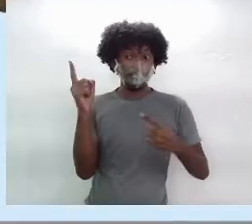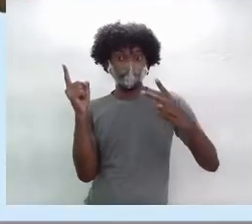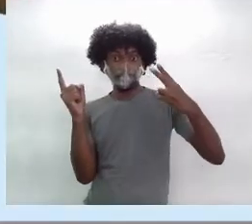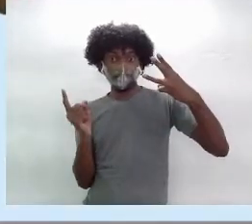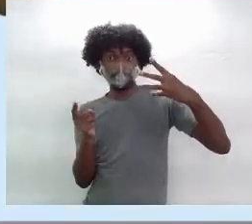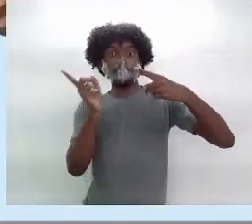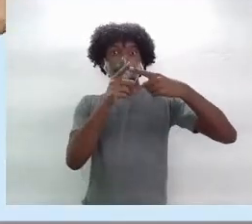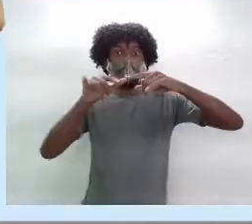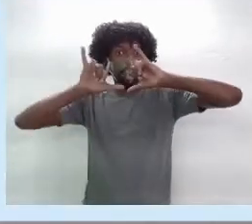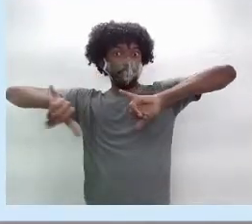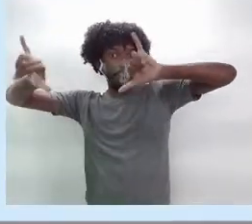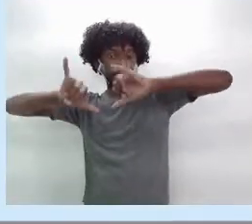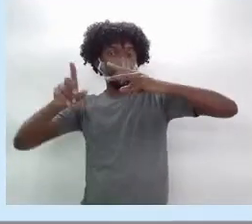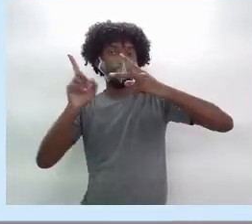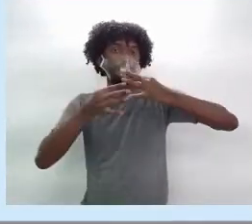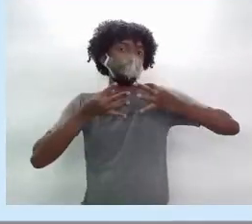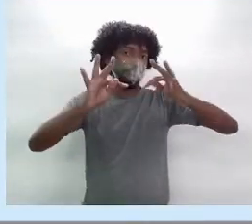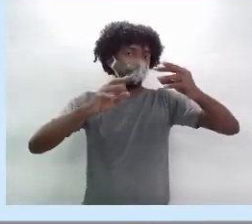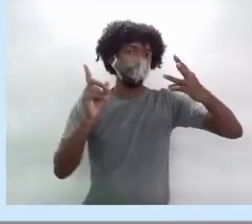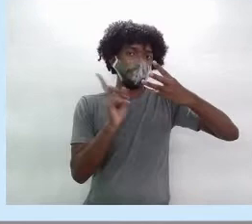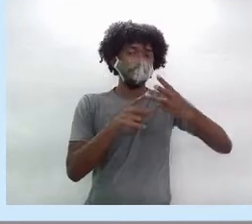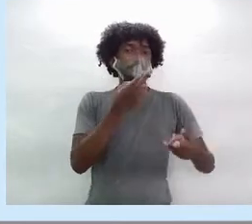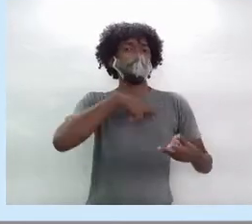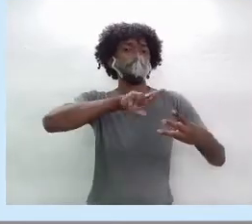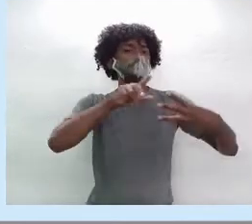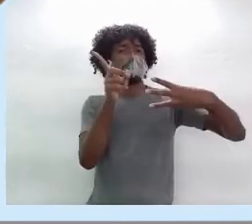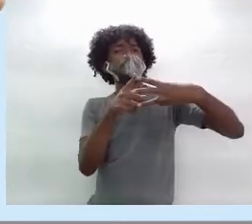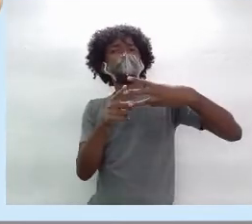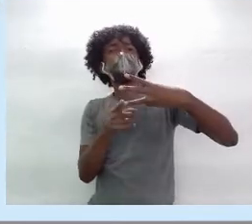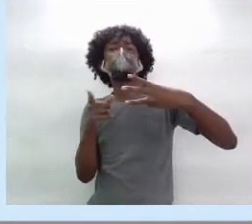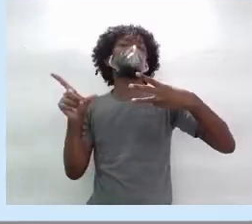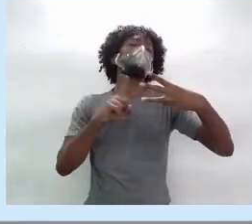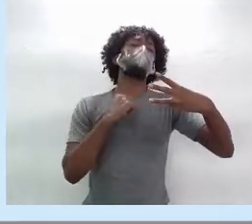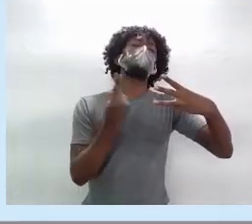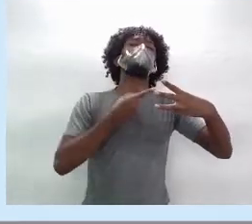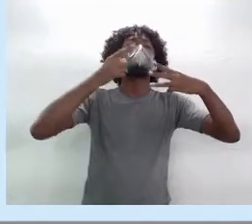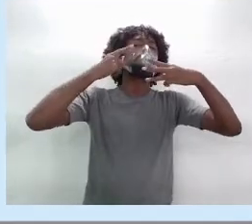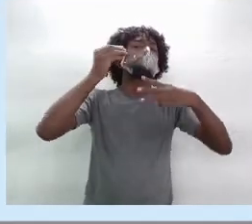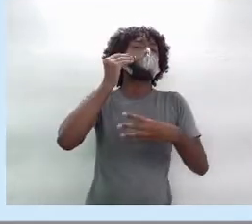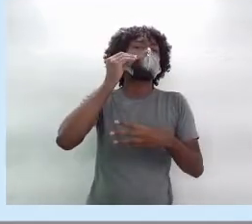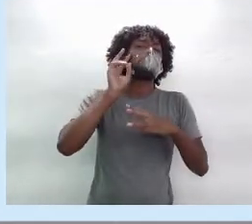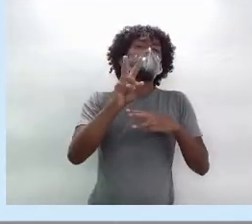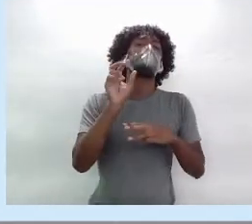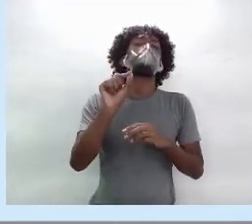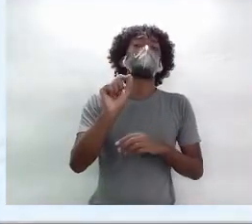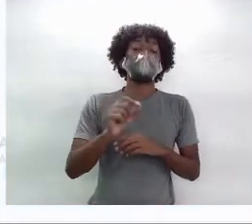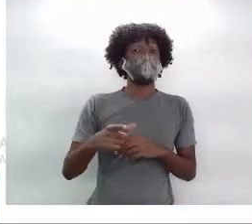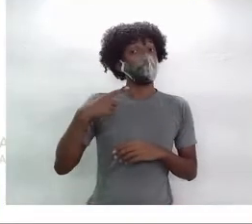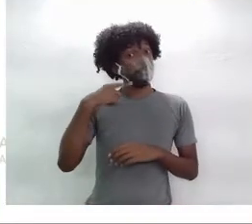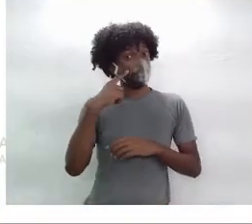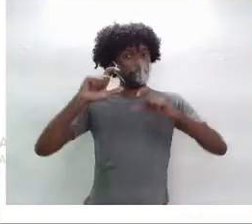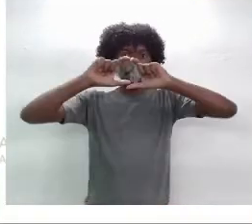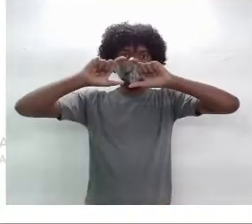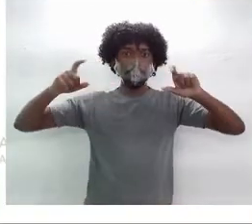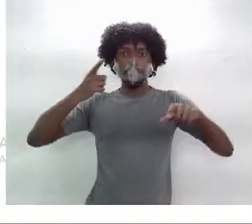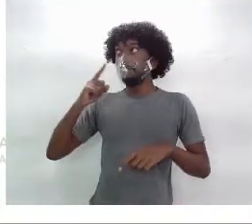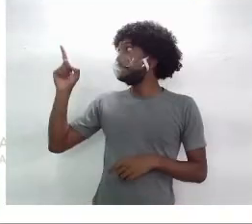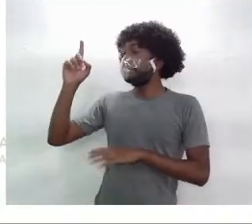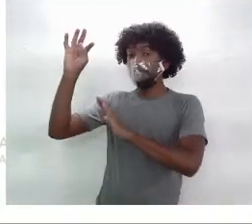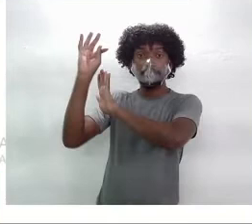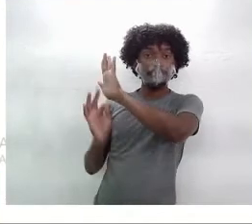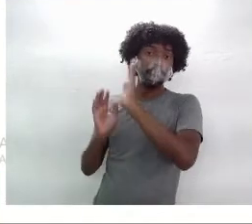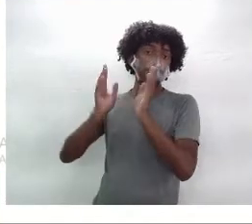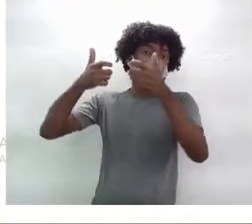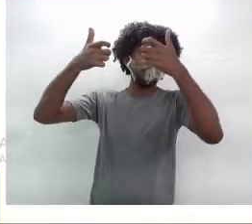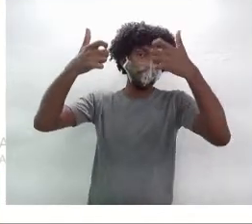palavras: mídia, tecnologia e religião. O que será que nós vimos? Quem é que lembra? Nós vimos a seguinte questão, olhando para a tela,